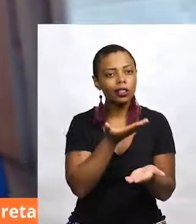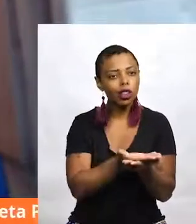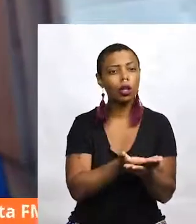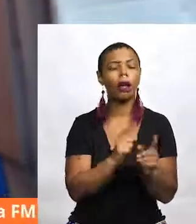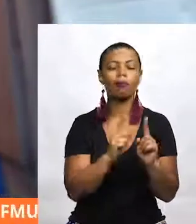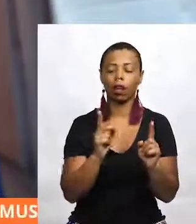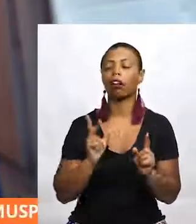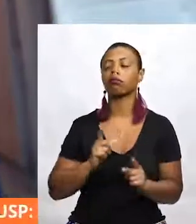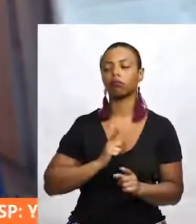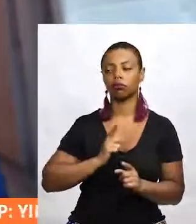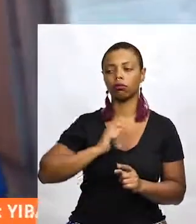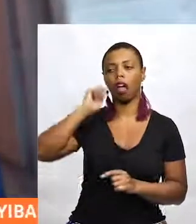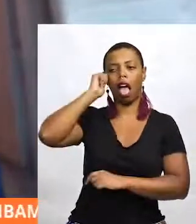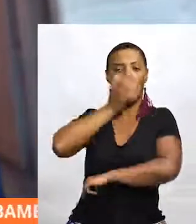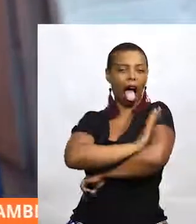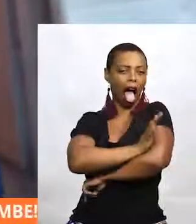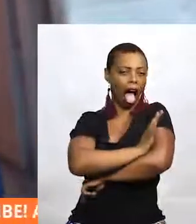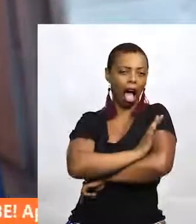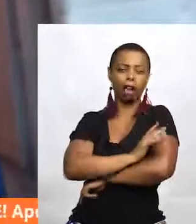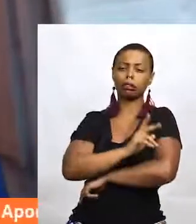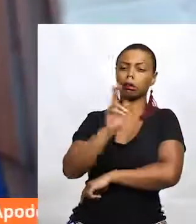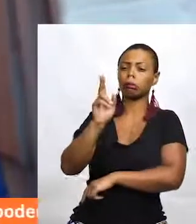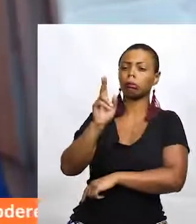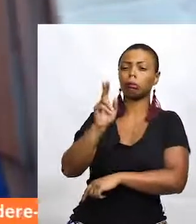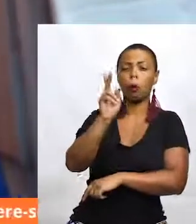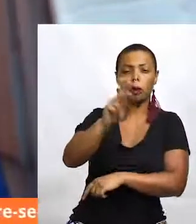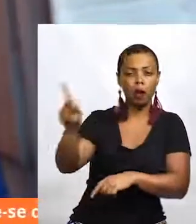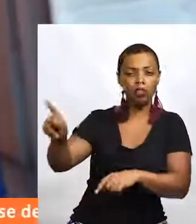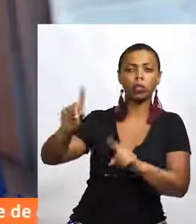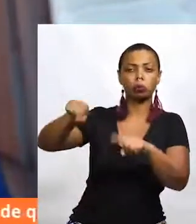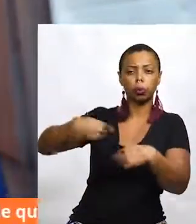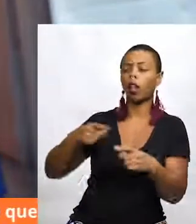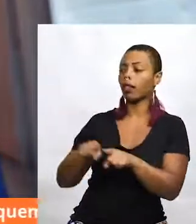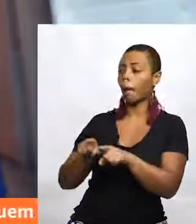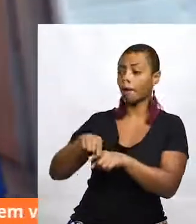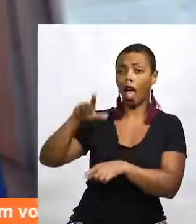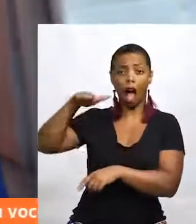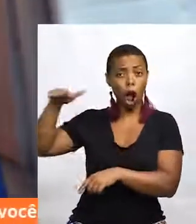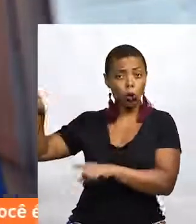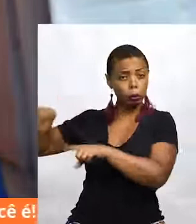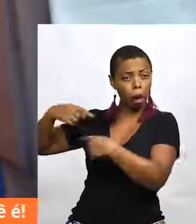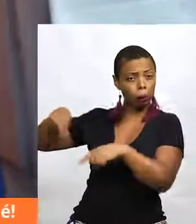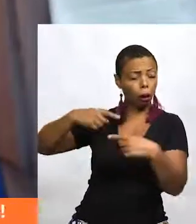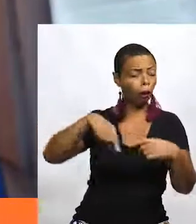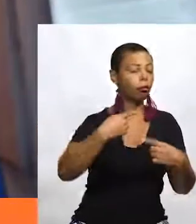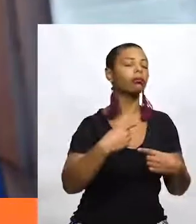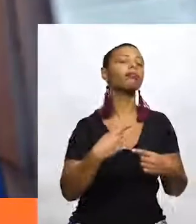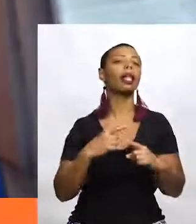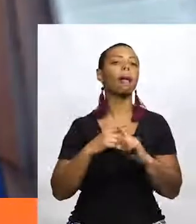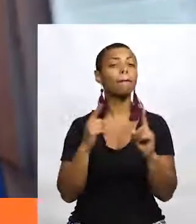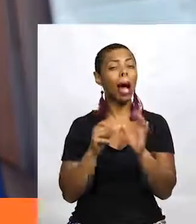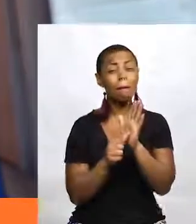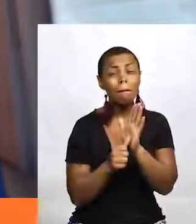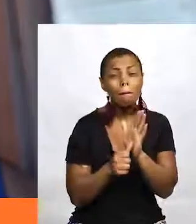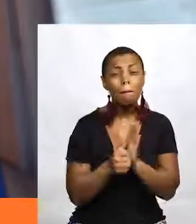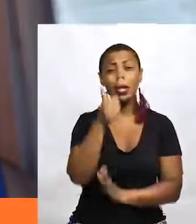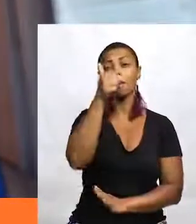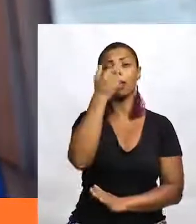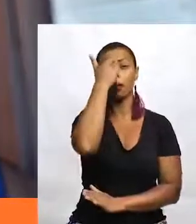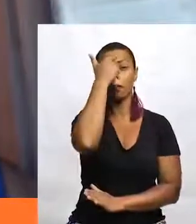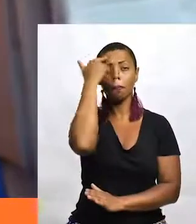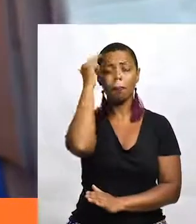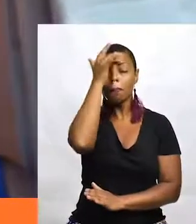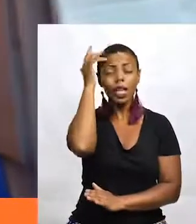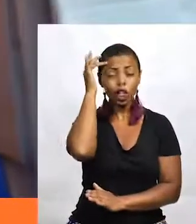no ambiente escolar, fosse de colegas, fosse de professores, mas eu tenho que dizer que a primeira pessoa que me sonhou foi uma professora